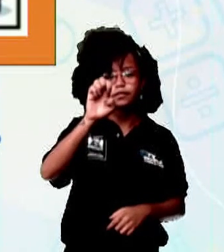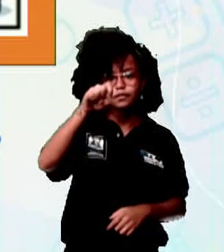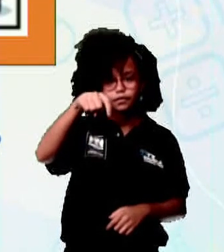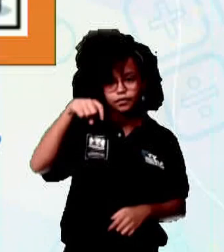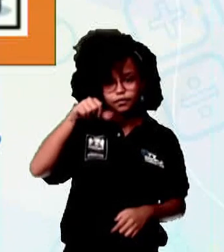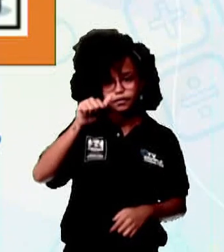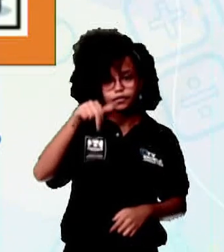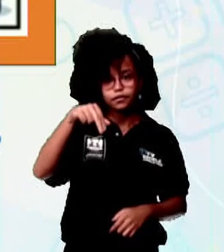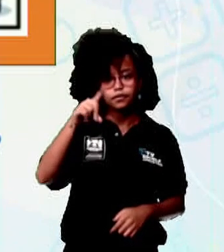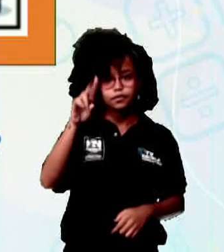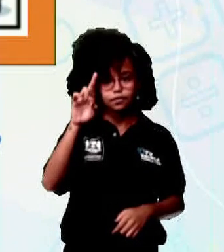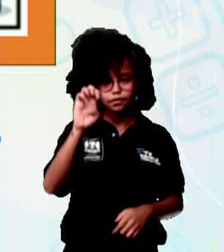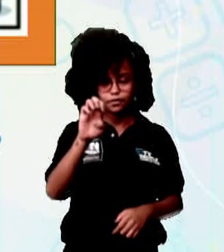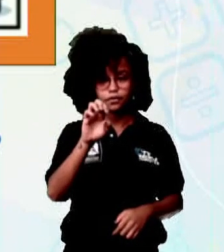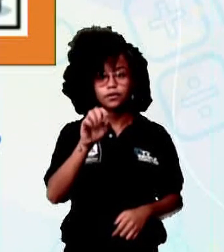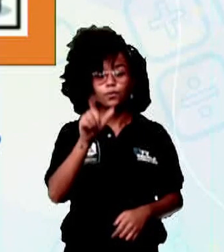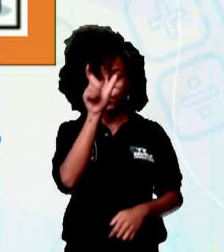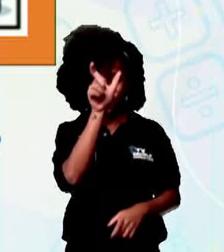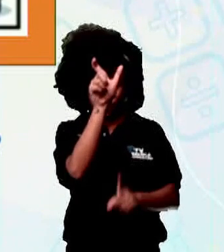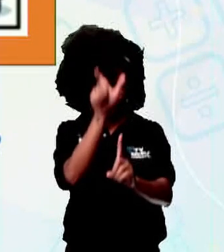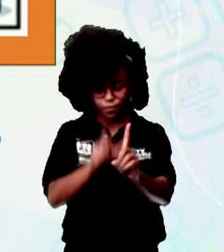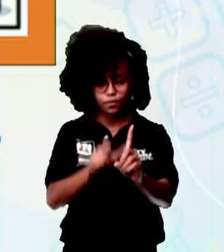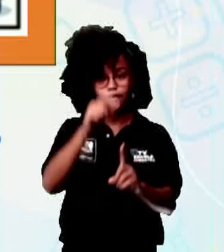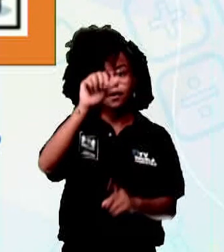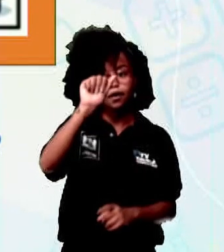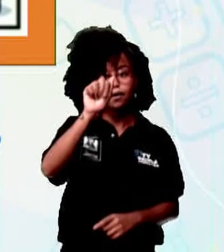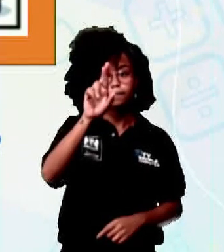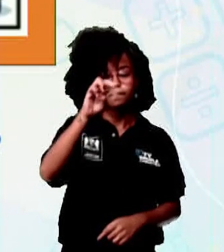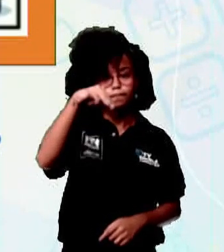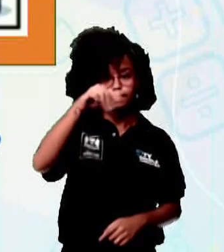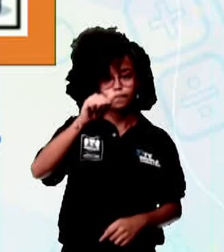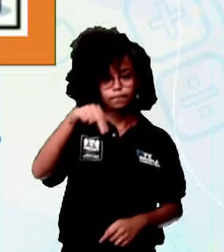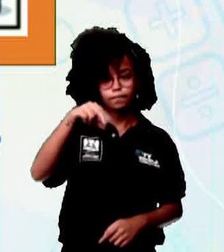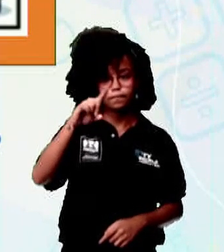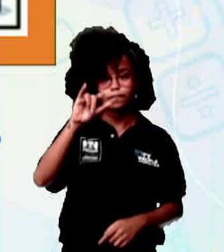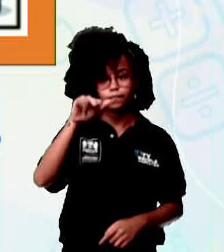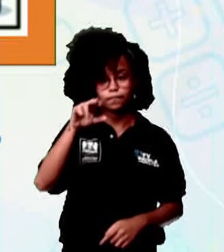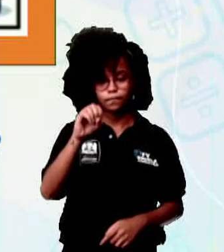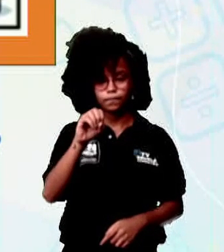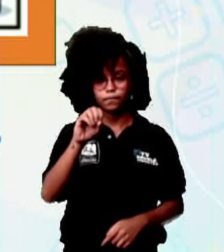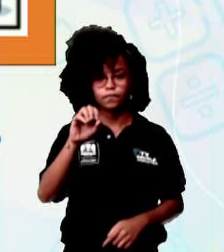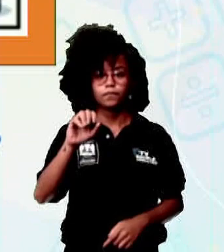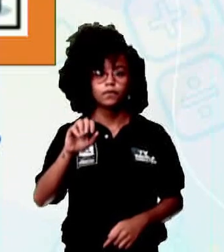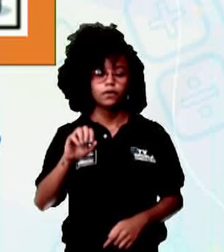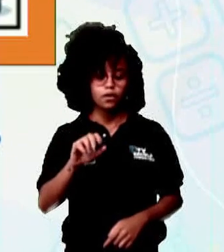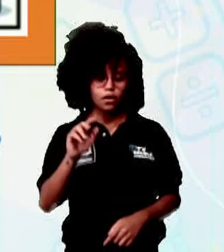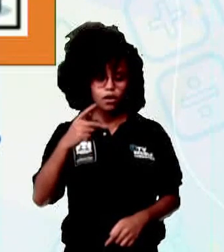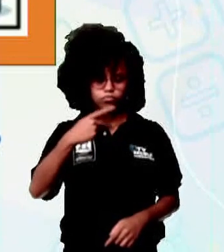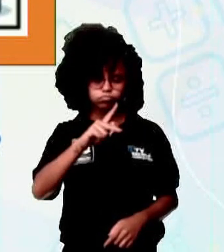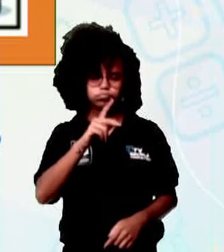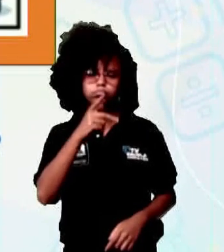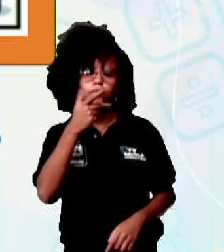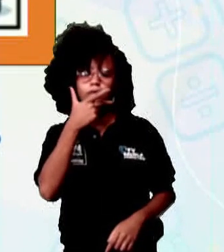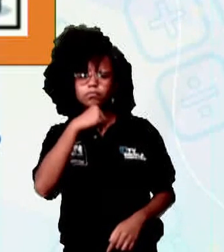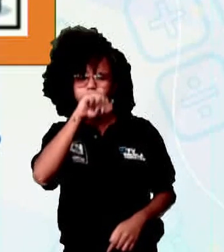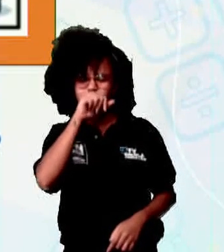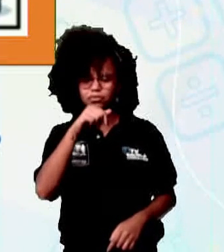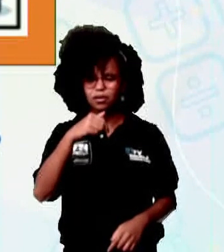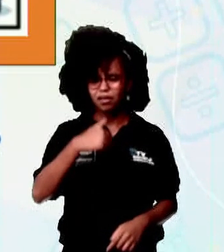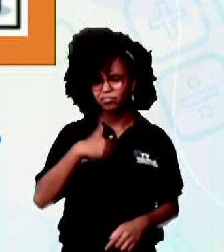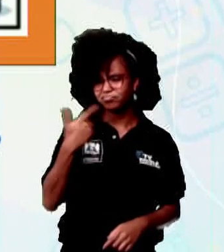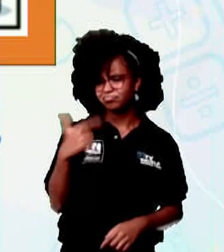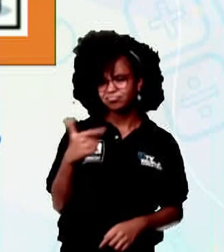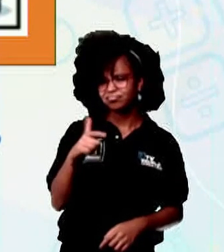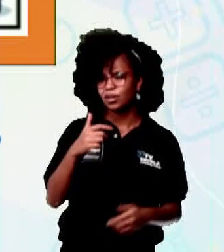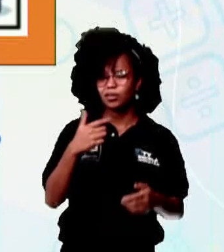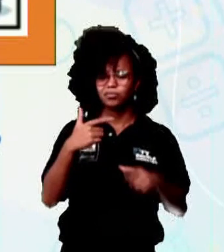vocês, do Armandinho, em que o seu pai diz para o Armandinho assim: "Estar sem emprego me deixa triste,